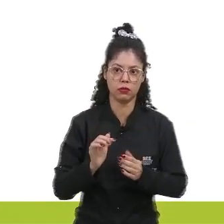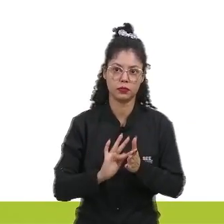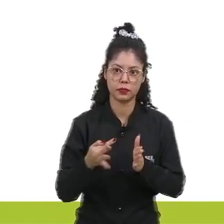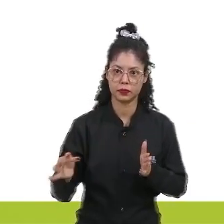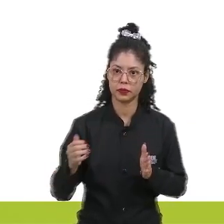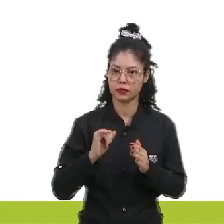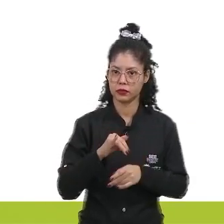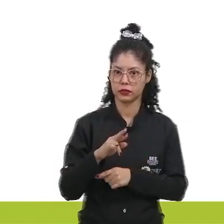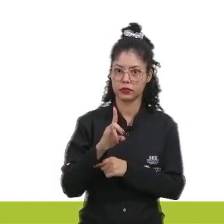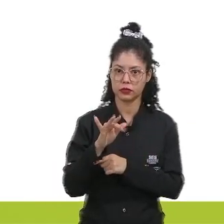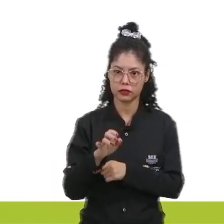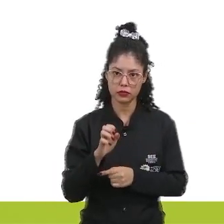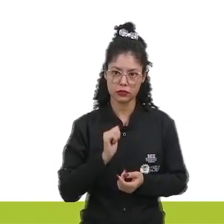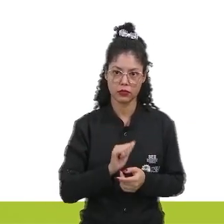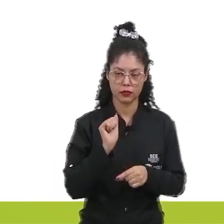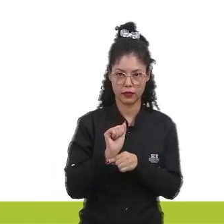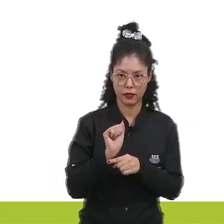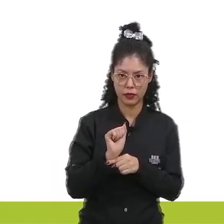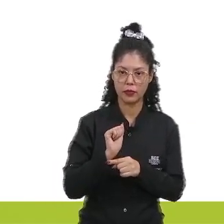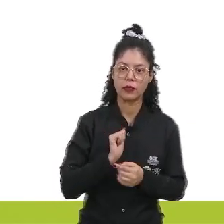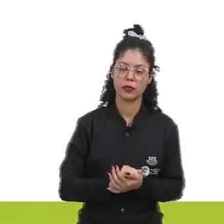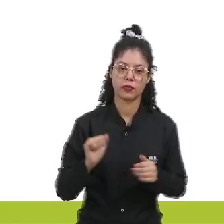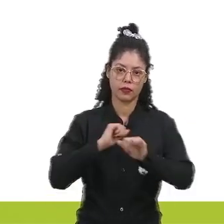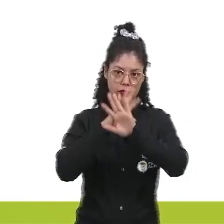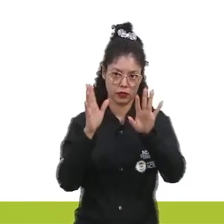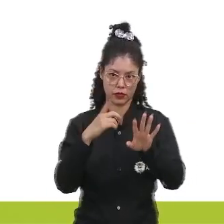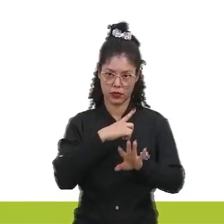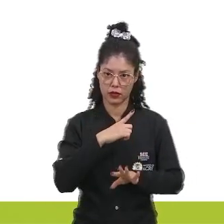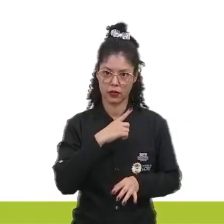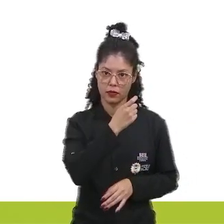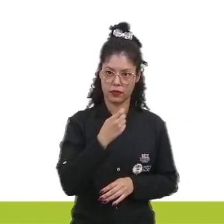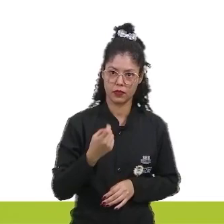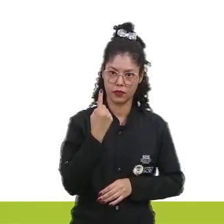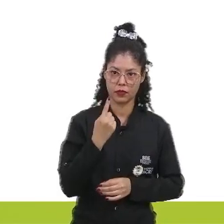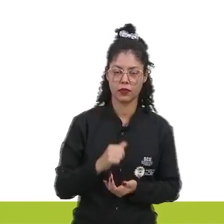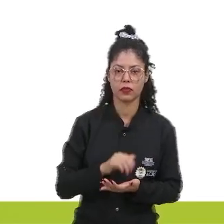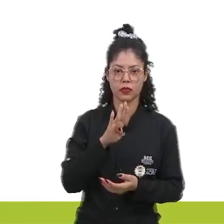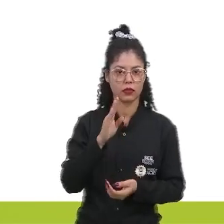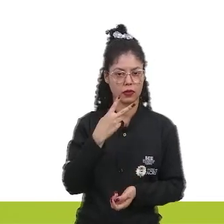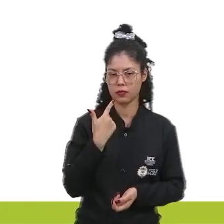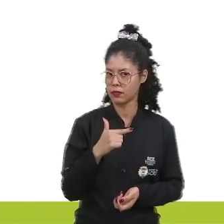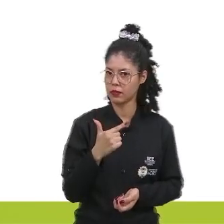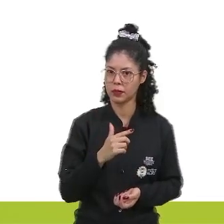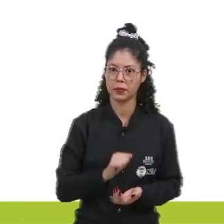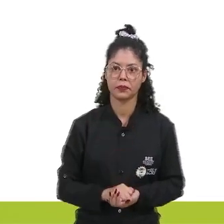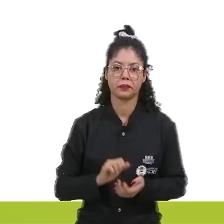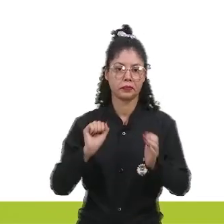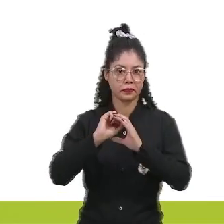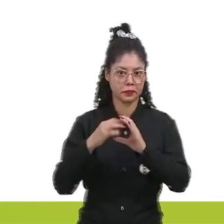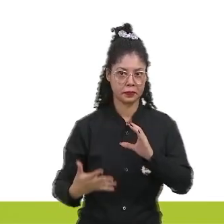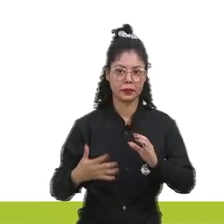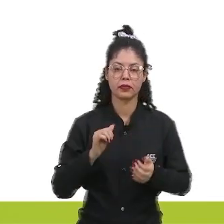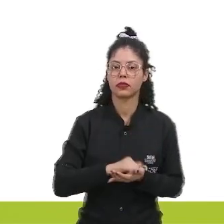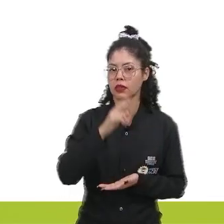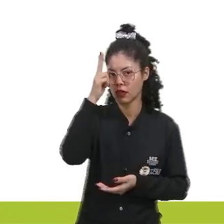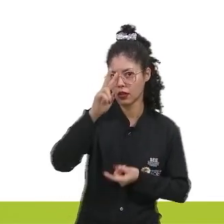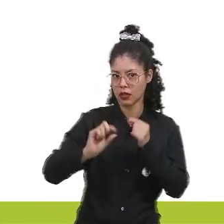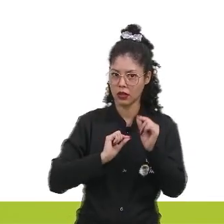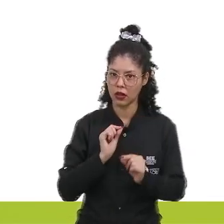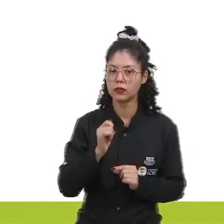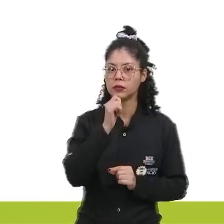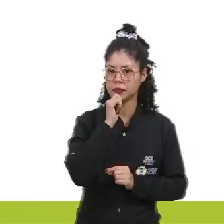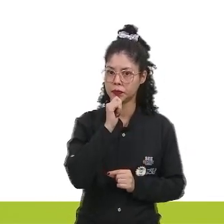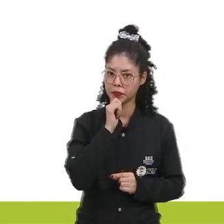função identidade, o coeficiente A, a gente vê claramente multiplicando o x é 1 e o B não aparece, tá bom? É uma característica. Lembrando que ela, além